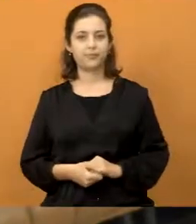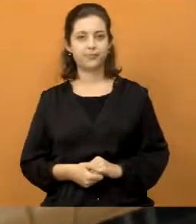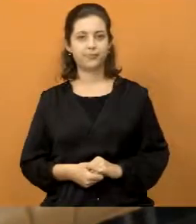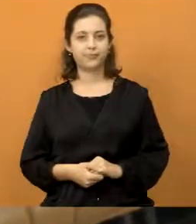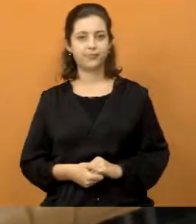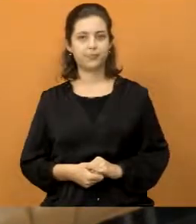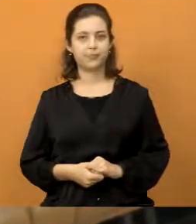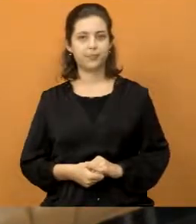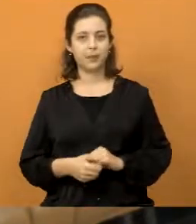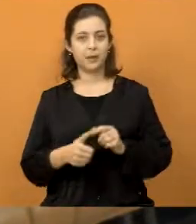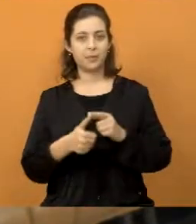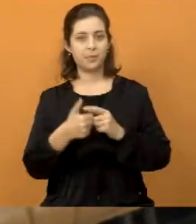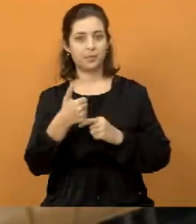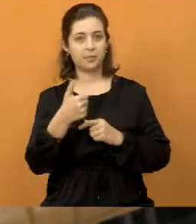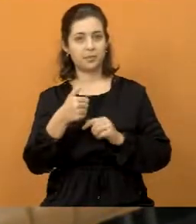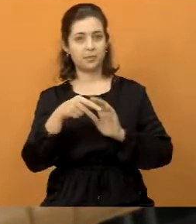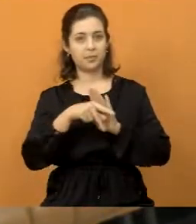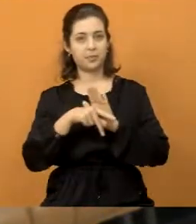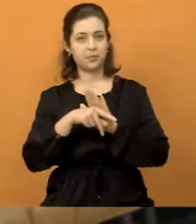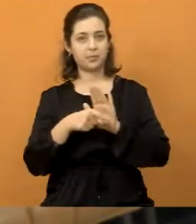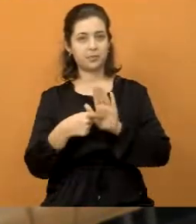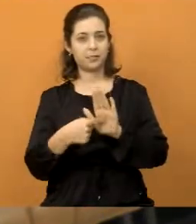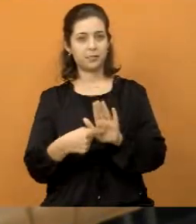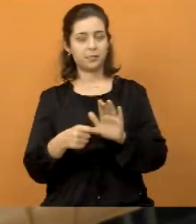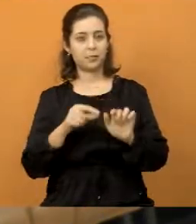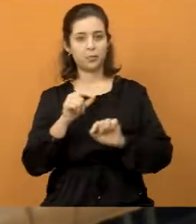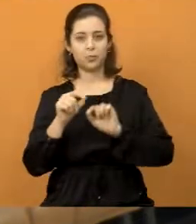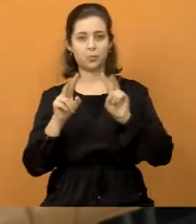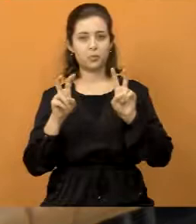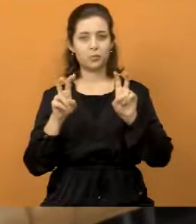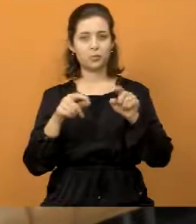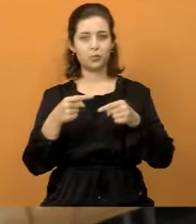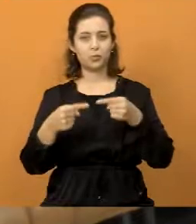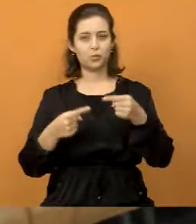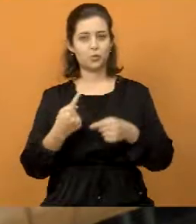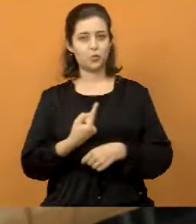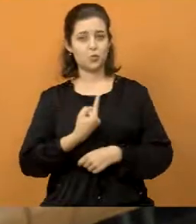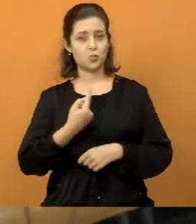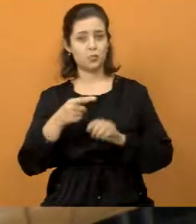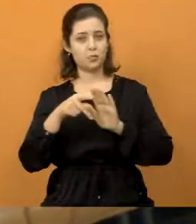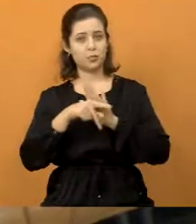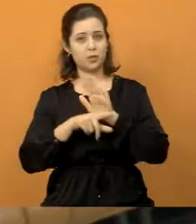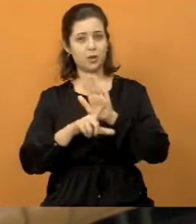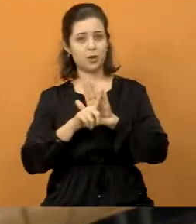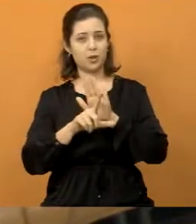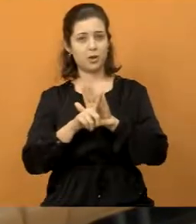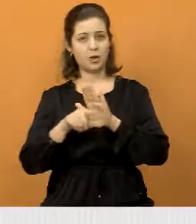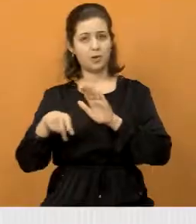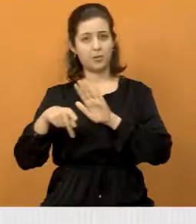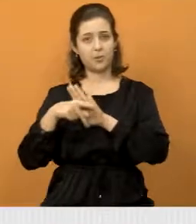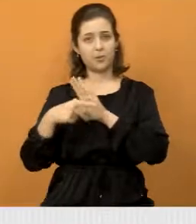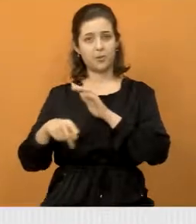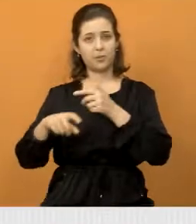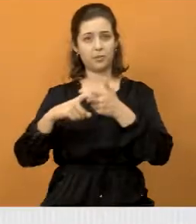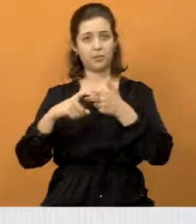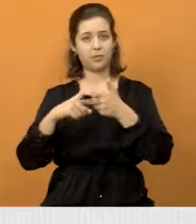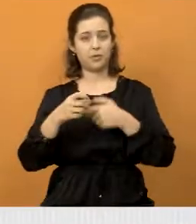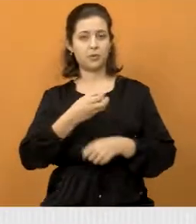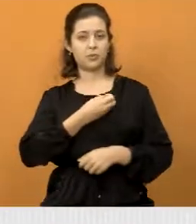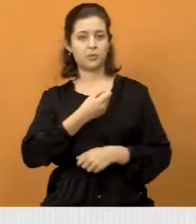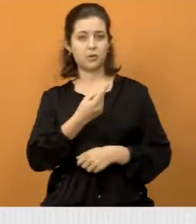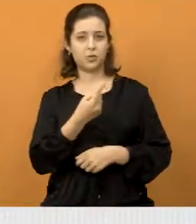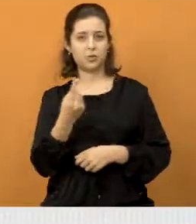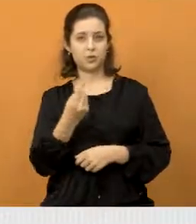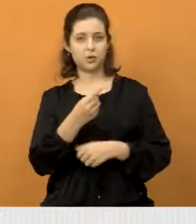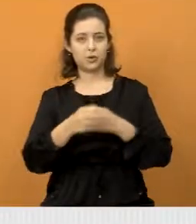nosso primeiro projeto apresentado então foi a discussão única o projeto de lei do executivo número 11 de